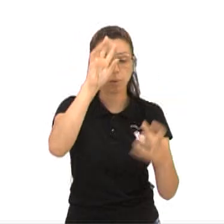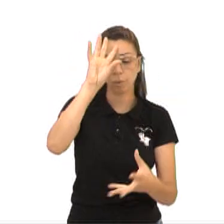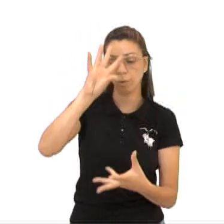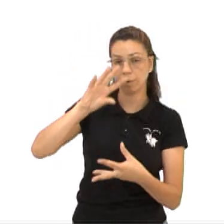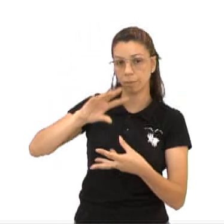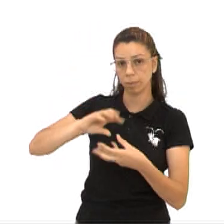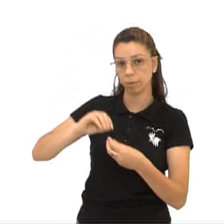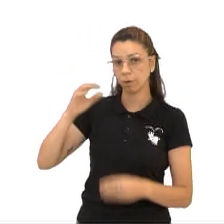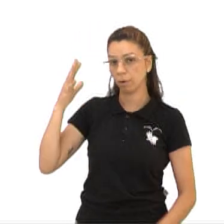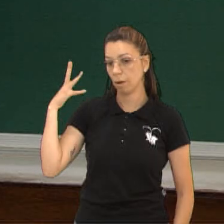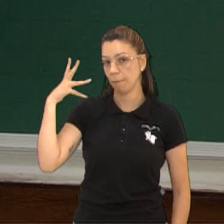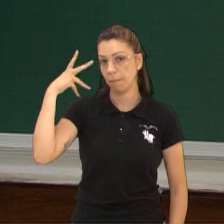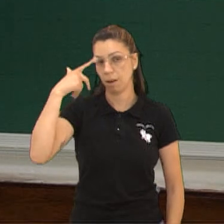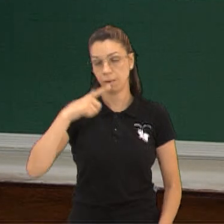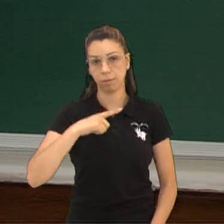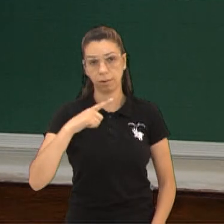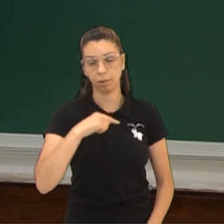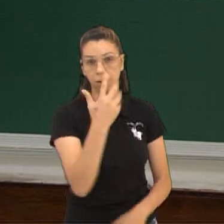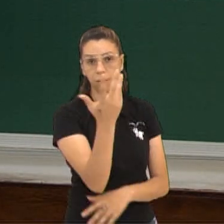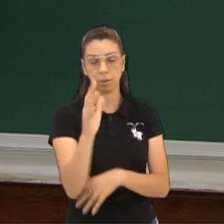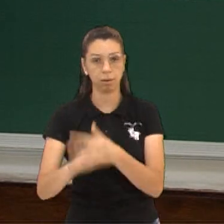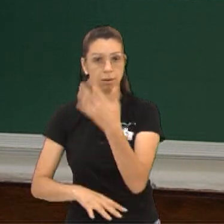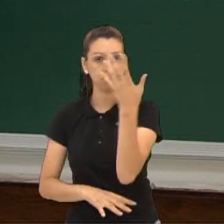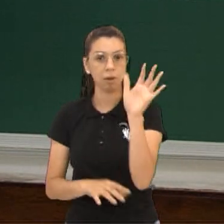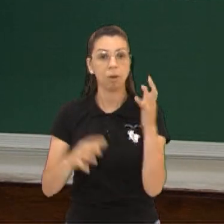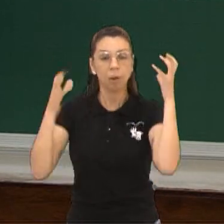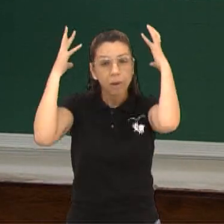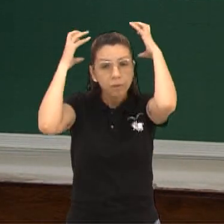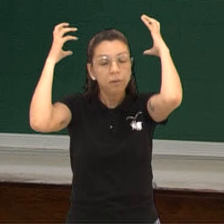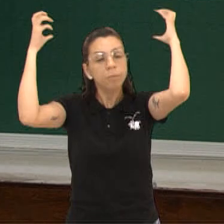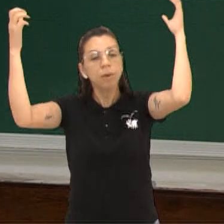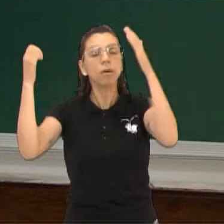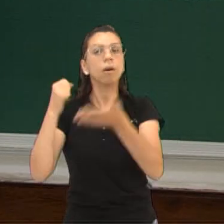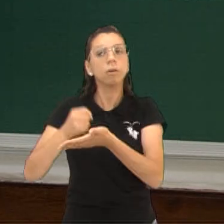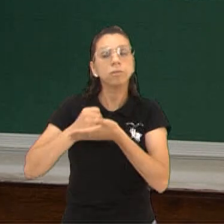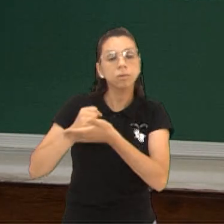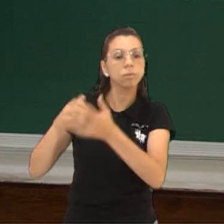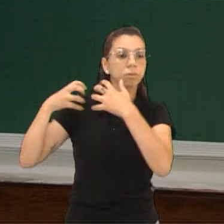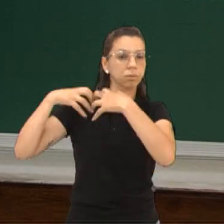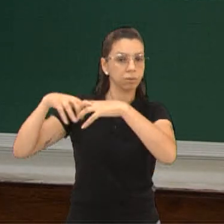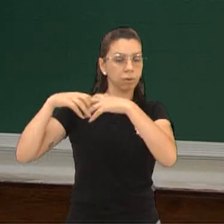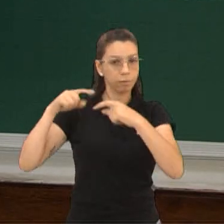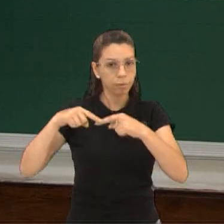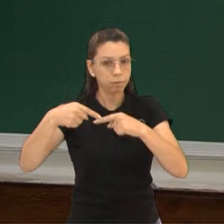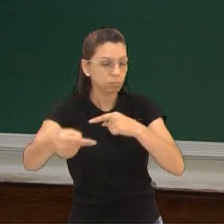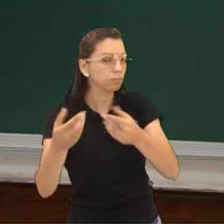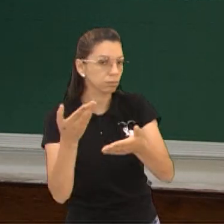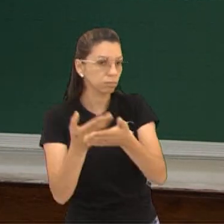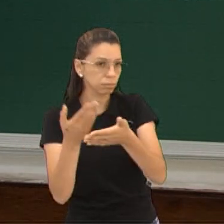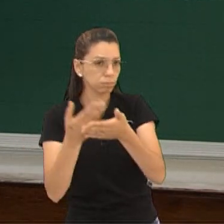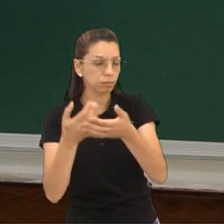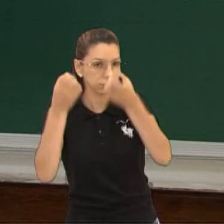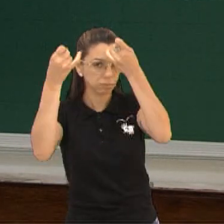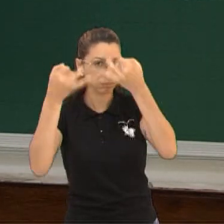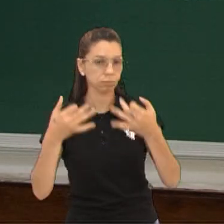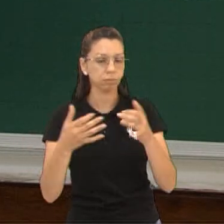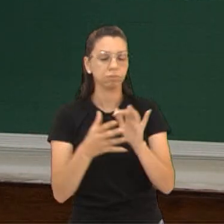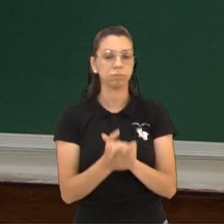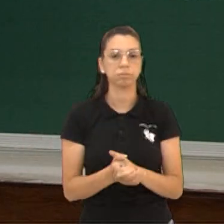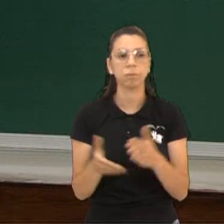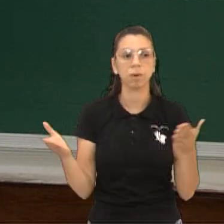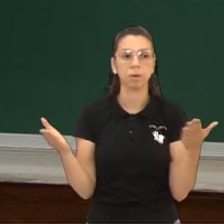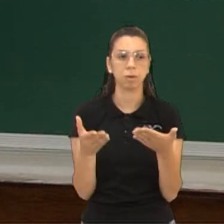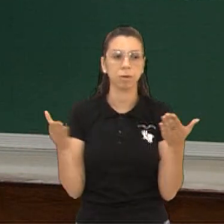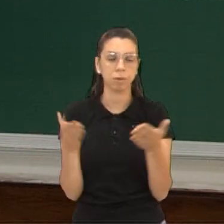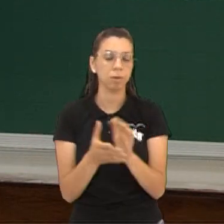a beleza que há nela. É isso que o Schopenhauer nos ajuda a pensar. E essa reflexão a gente vai continuar, então, na próxima aula. Agora